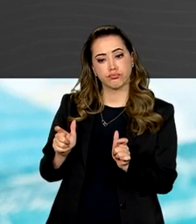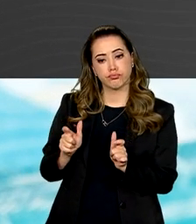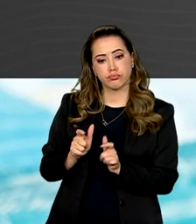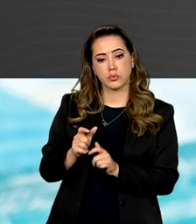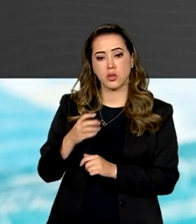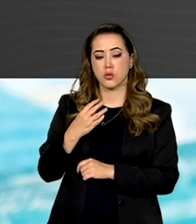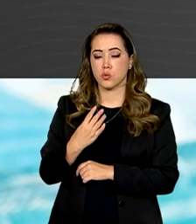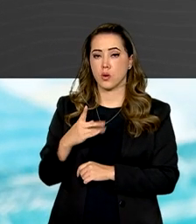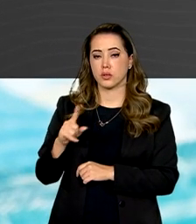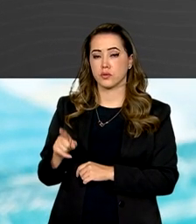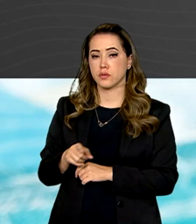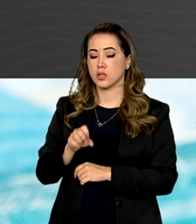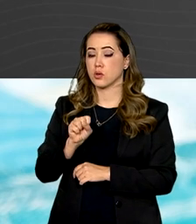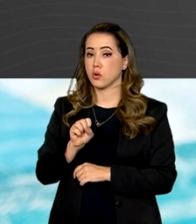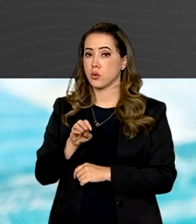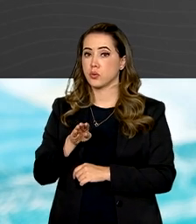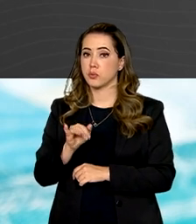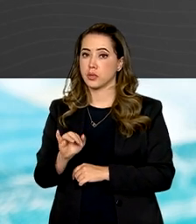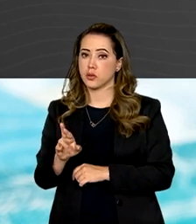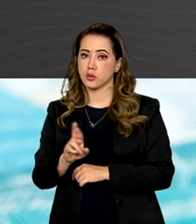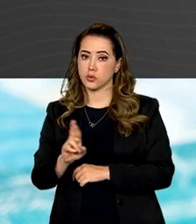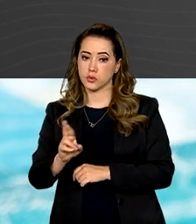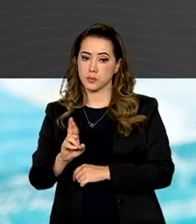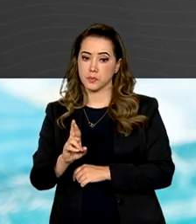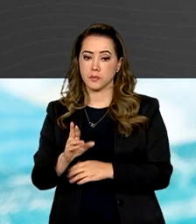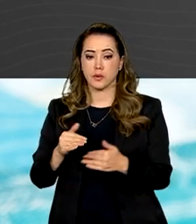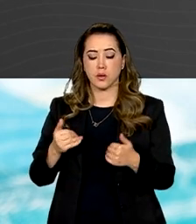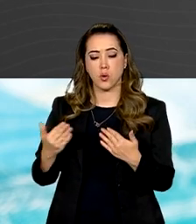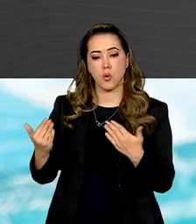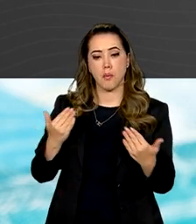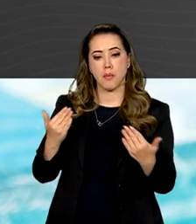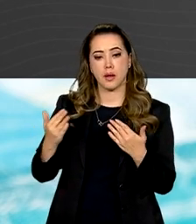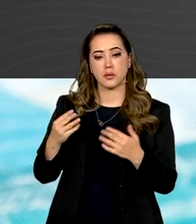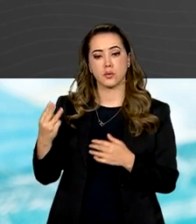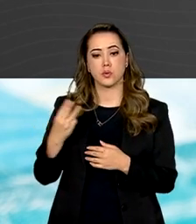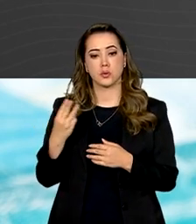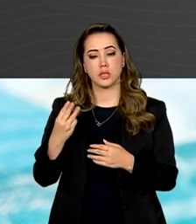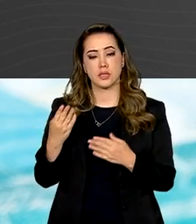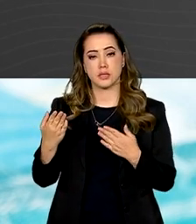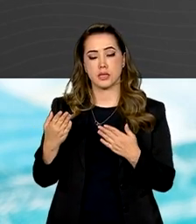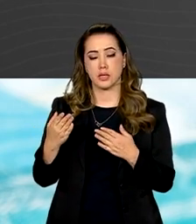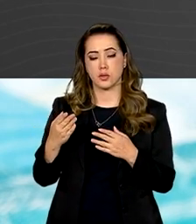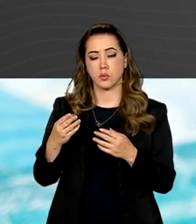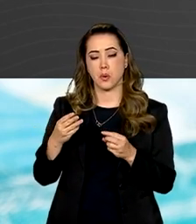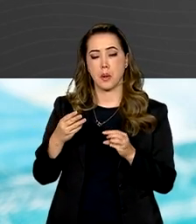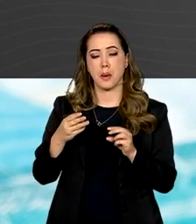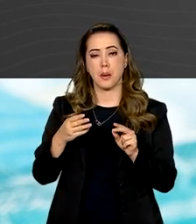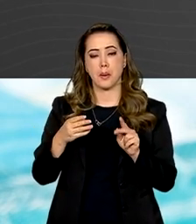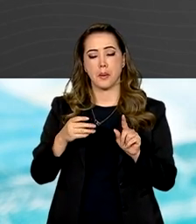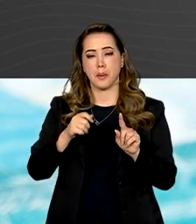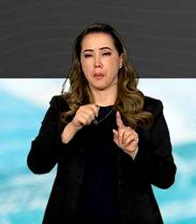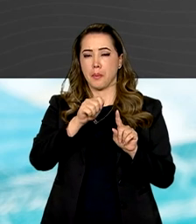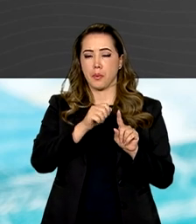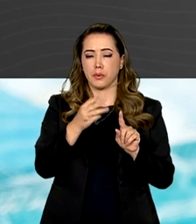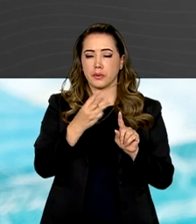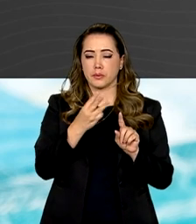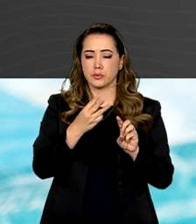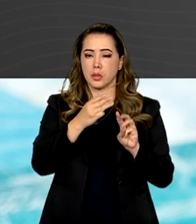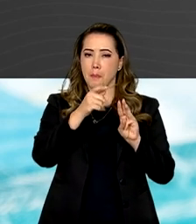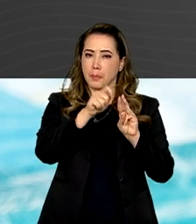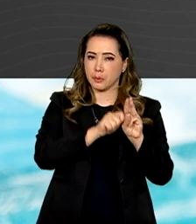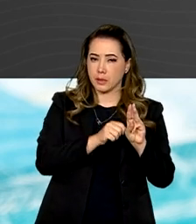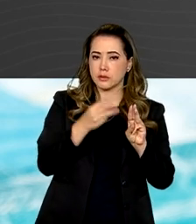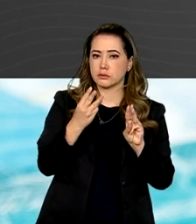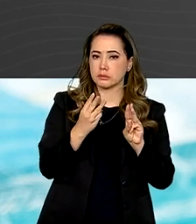de 4,8 bilhões de reais em relação ao terceiro bimestre. A queda foi puxada